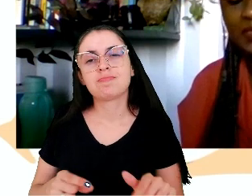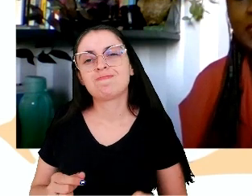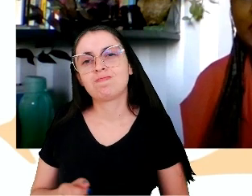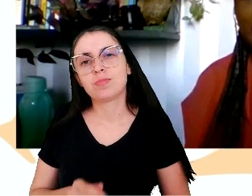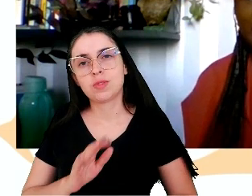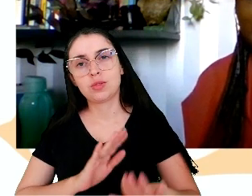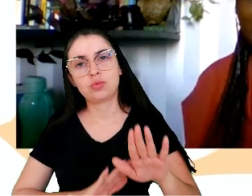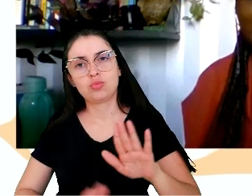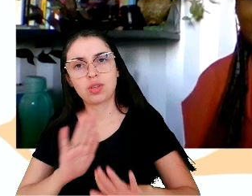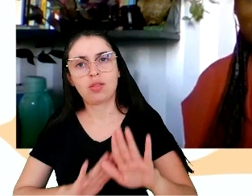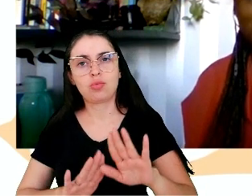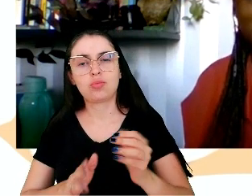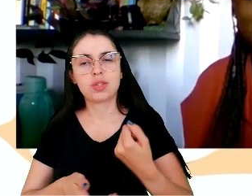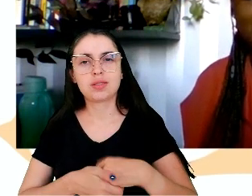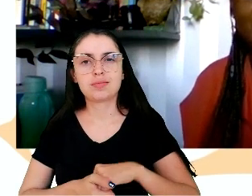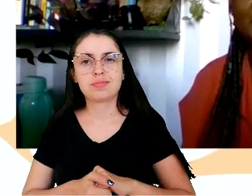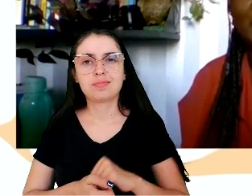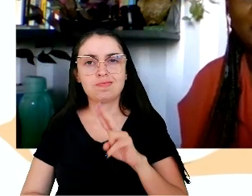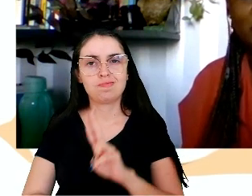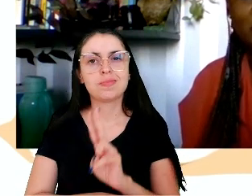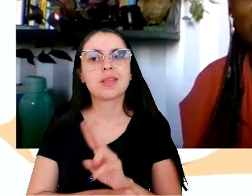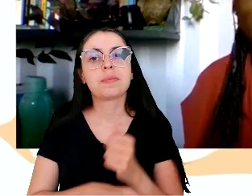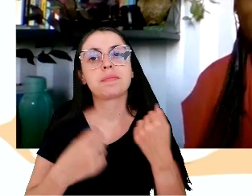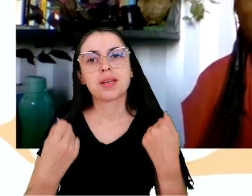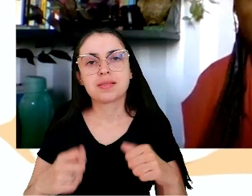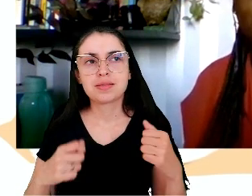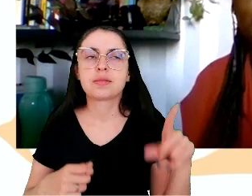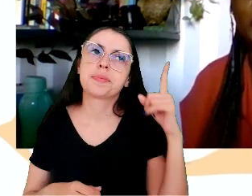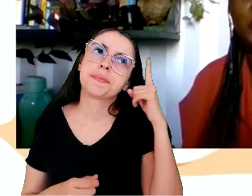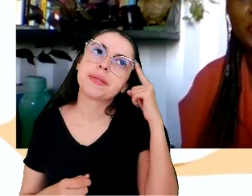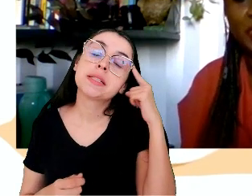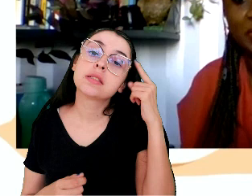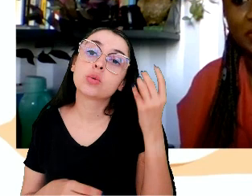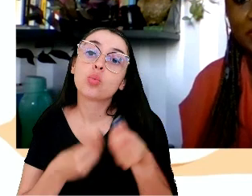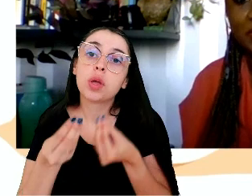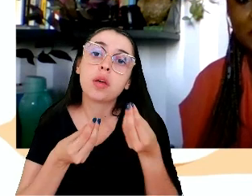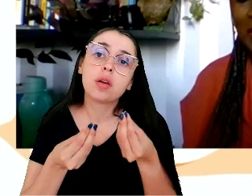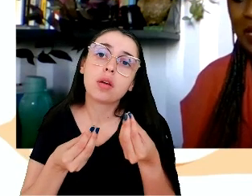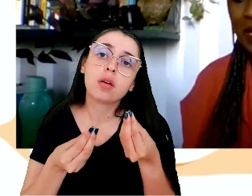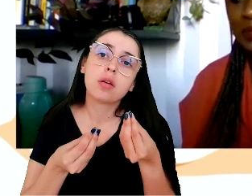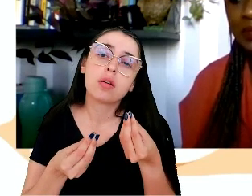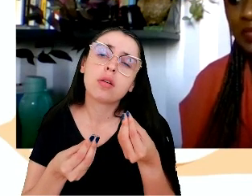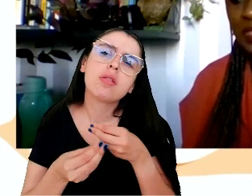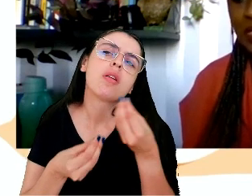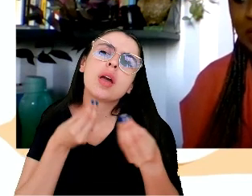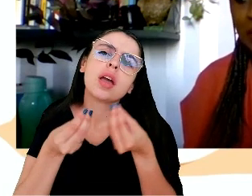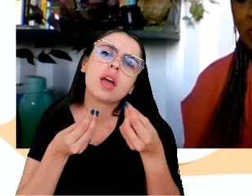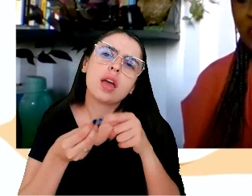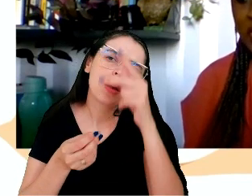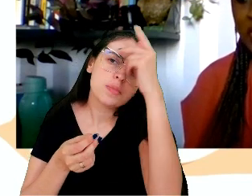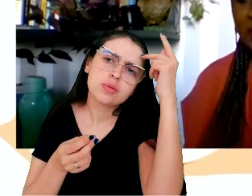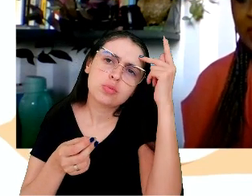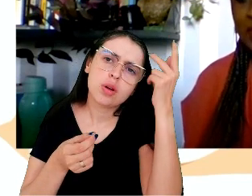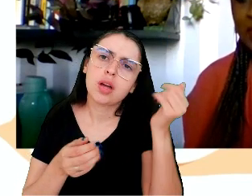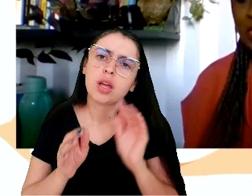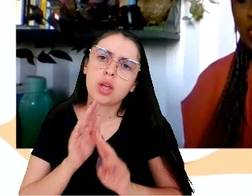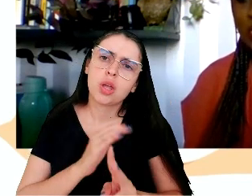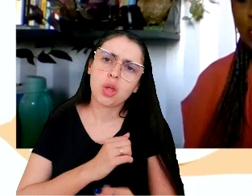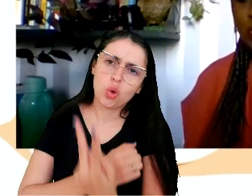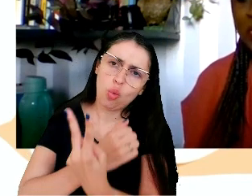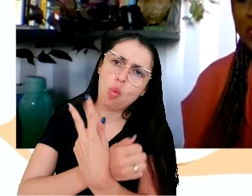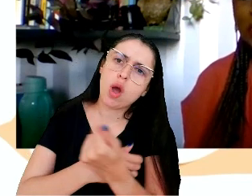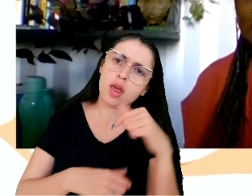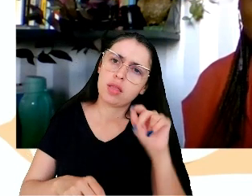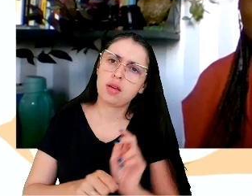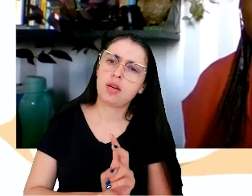cuidadoras. E a gente precisa pensar em quem cuida dos cuidadores. A pandemia, a meu ver, tem